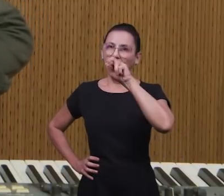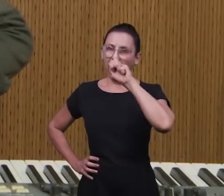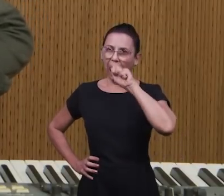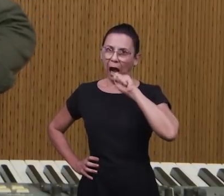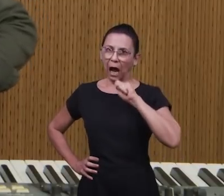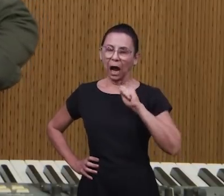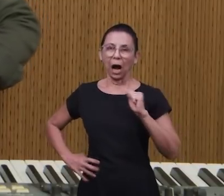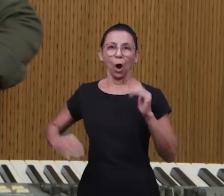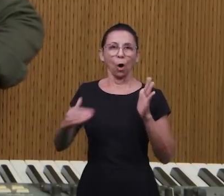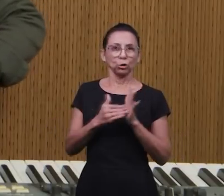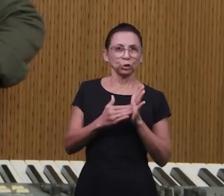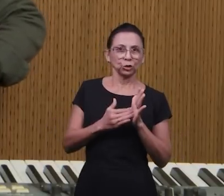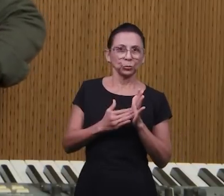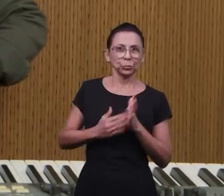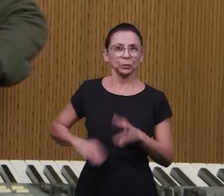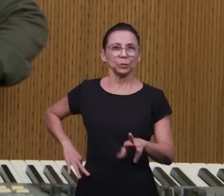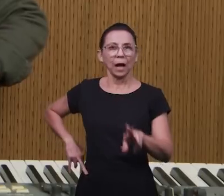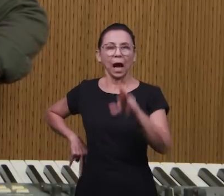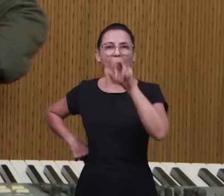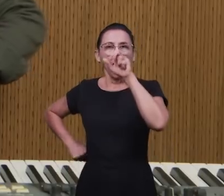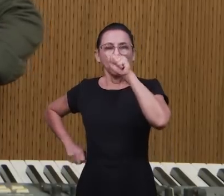Último, inspirou.